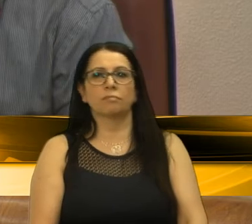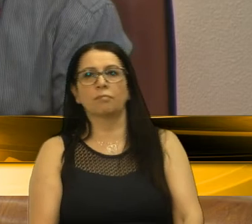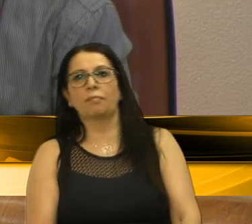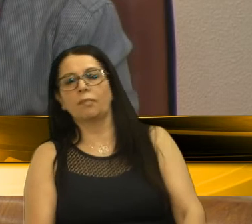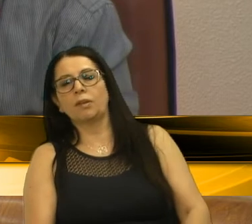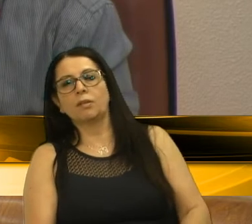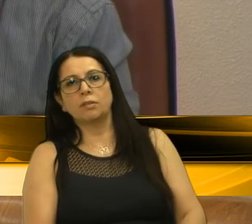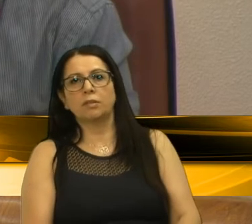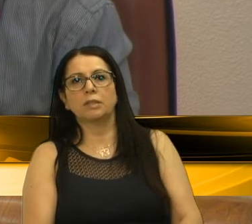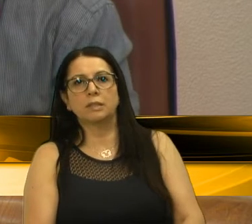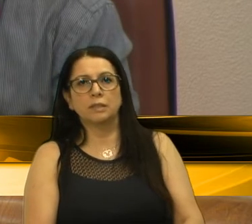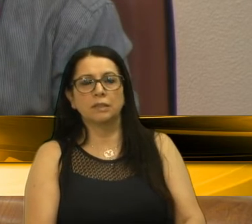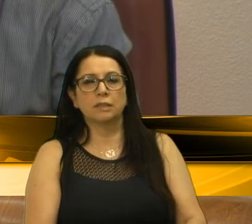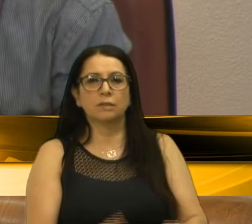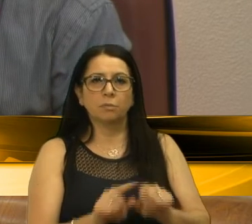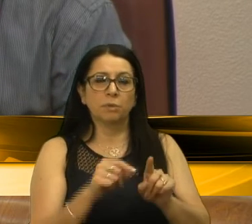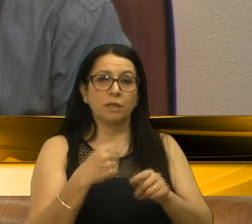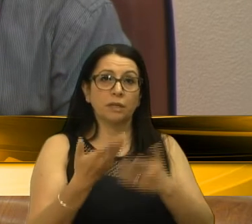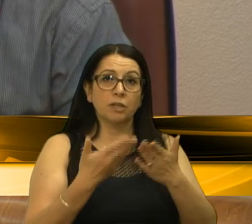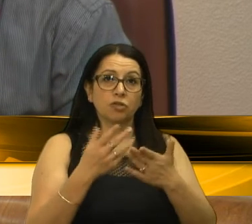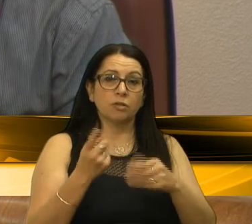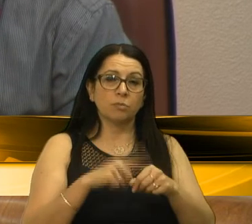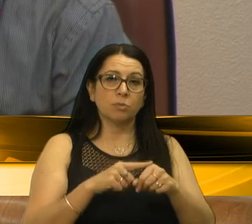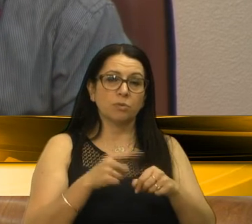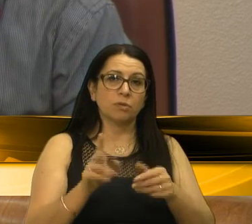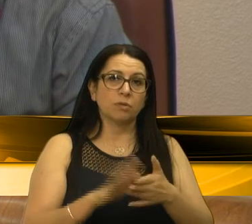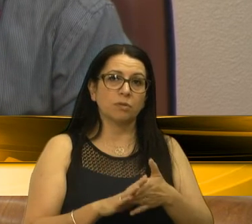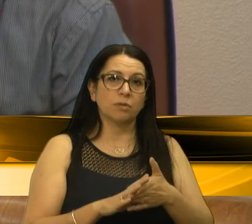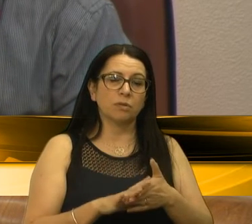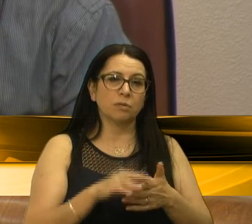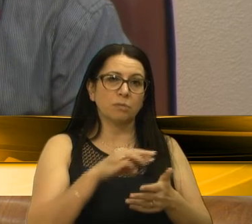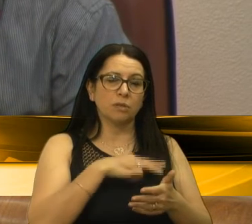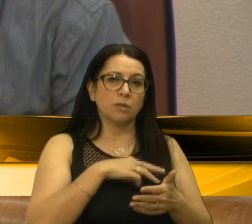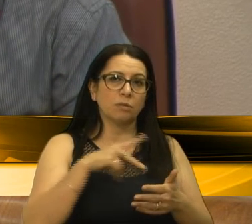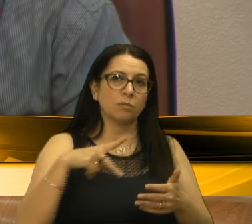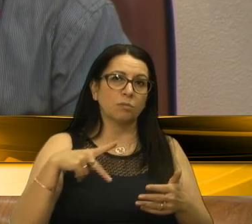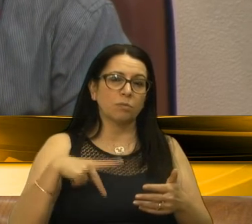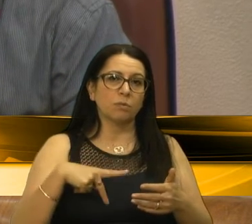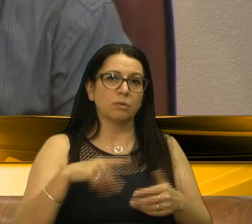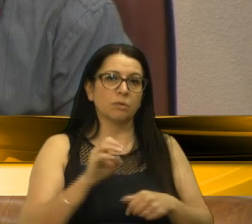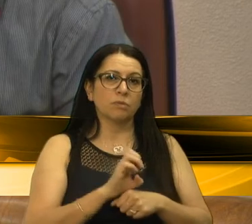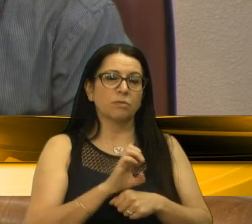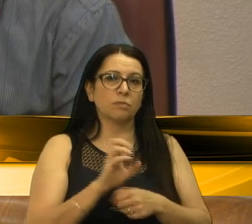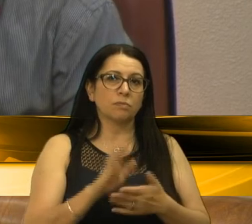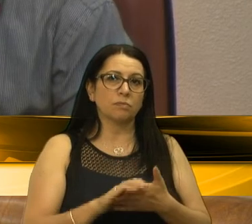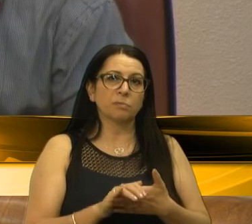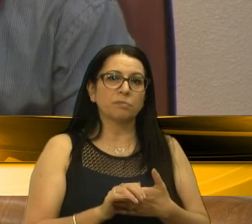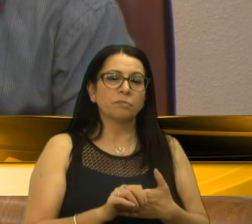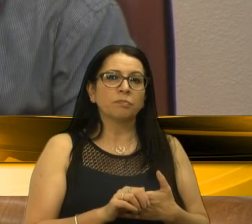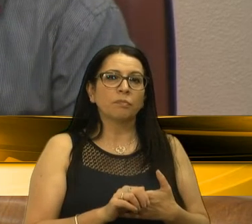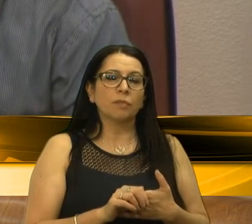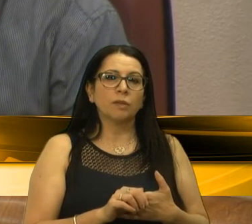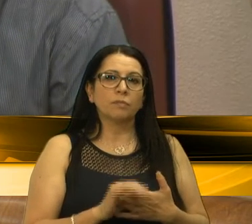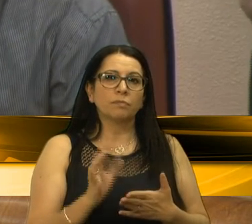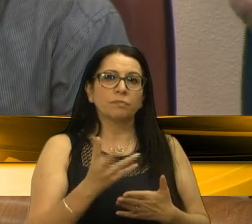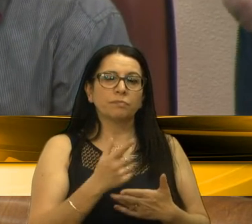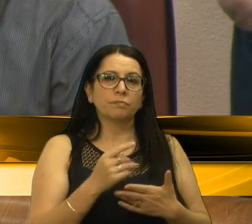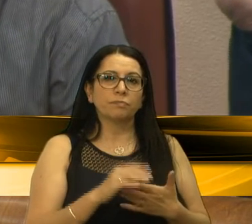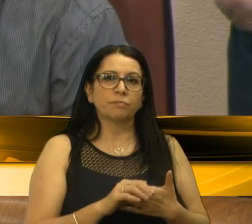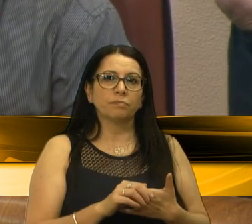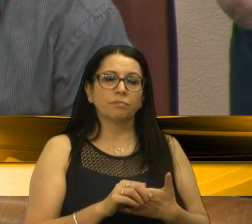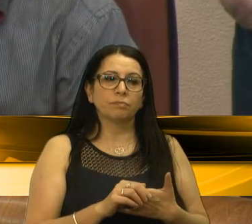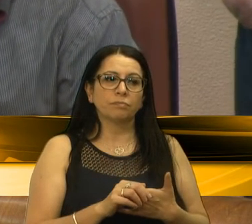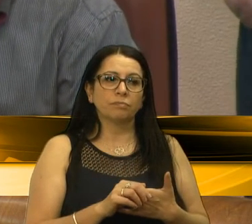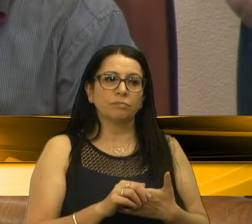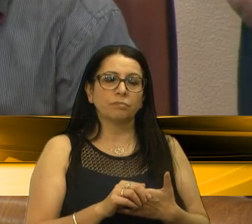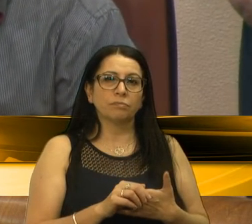que completamente atendidos até o momento, porque em nenhum momento o Ministério Público Estadual ou Federal nos aplicou alguma multa ou tem algum documento nesse TAC que diga que